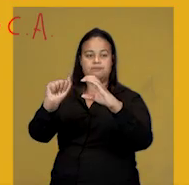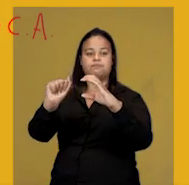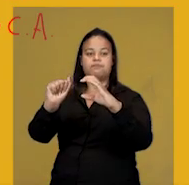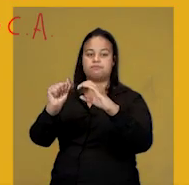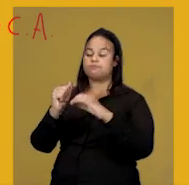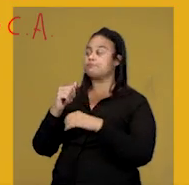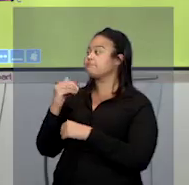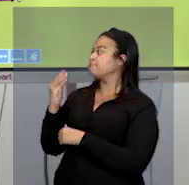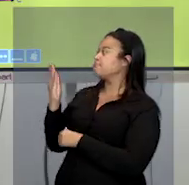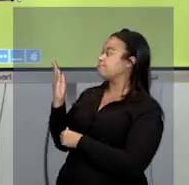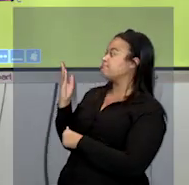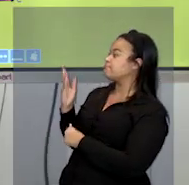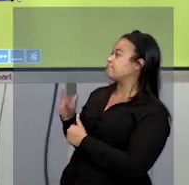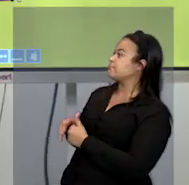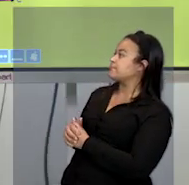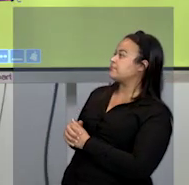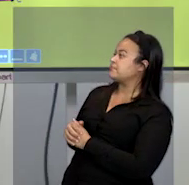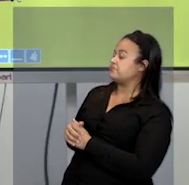adjacente.